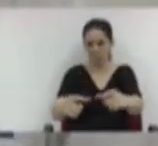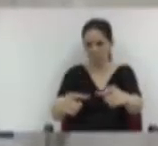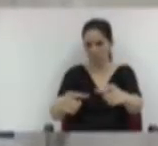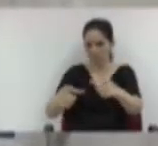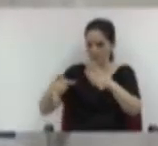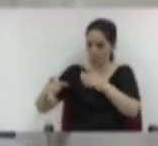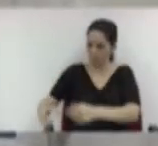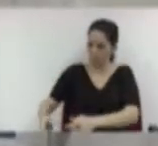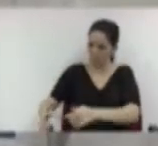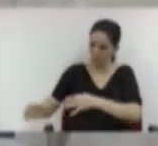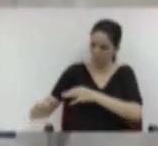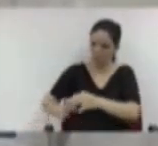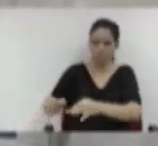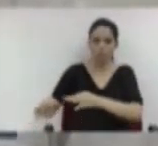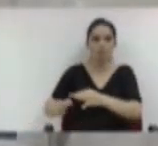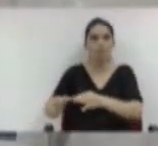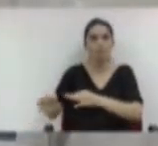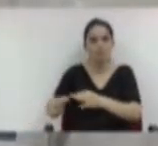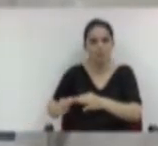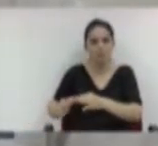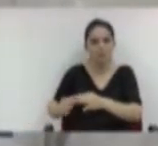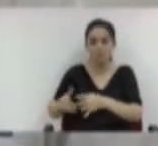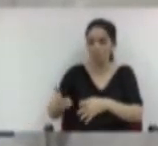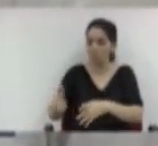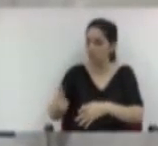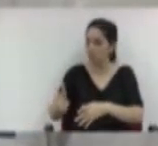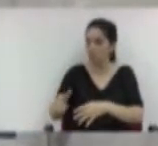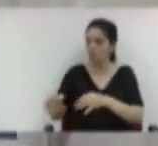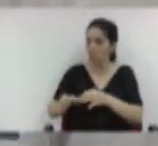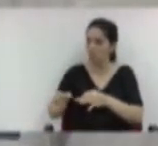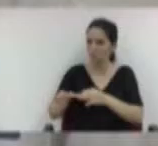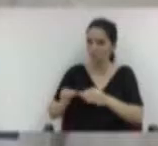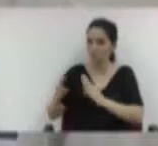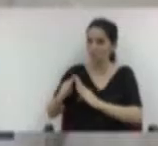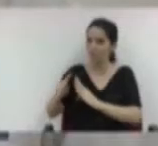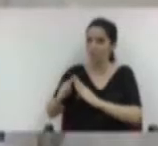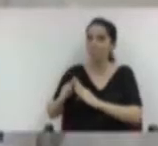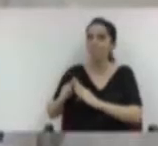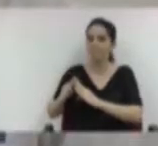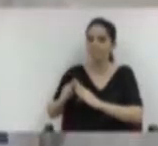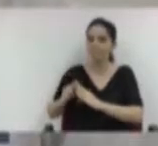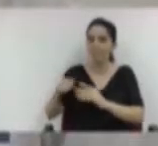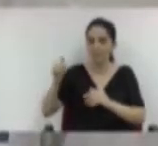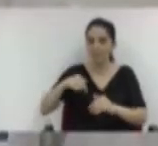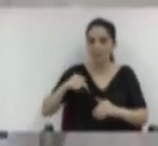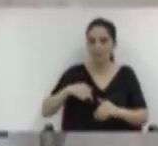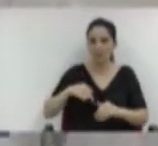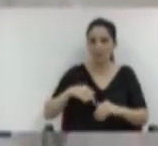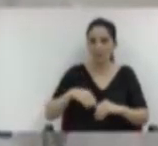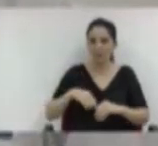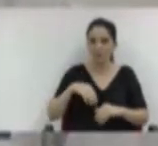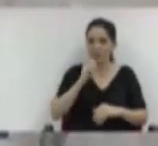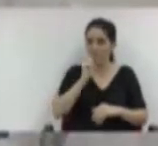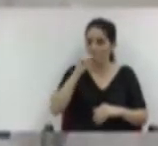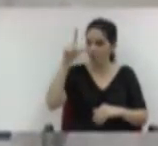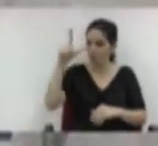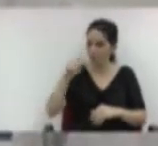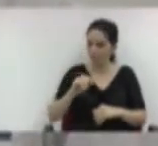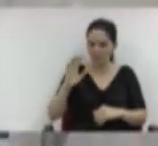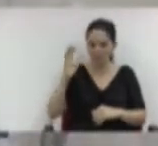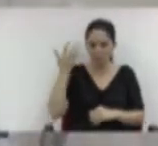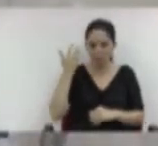bairro feito na marra porque não tinha programa de habitação, e assim uma série de coisas nessa cidade que ocorria e que